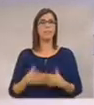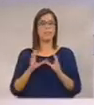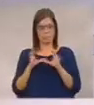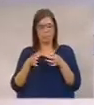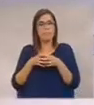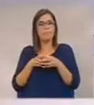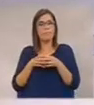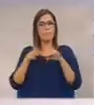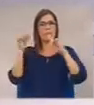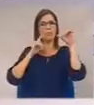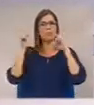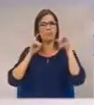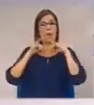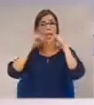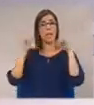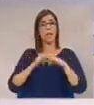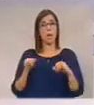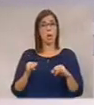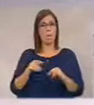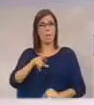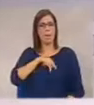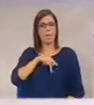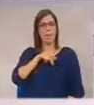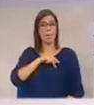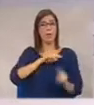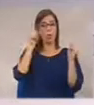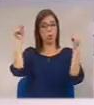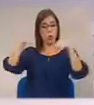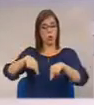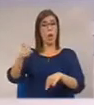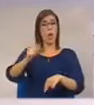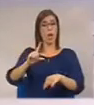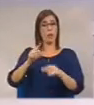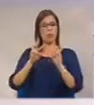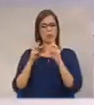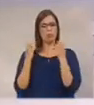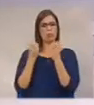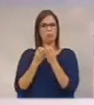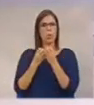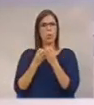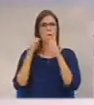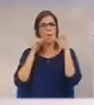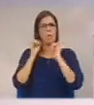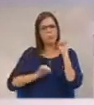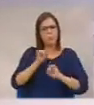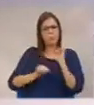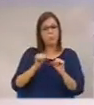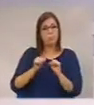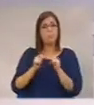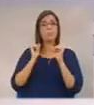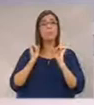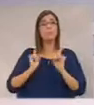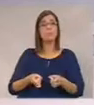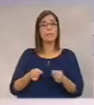Uma equipa de fotógrafos internacionais premiados esteve em Lisboa para um workshop intensivo de fotografia. O ponto de